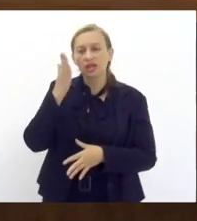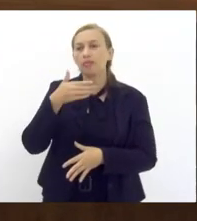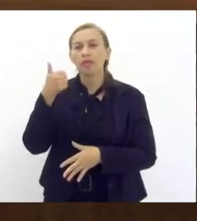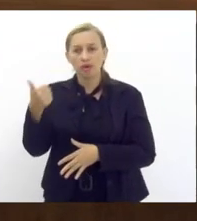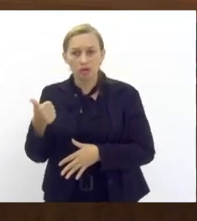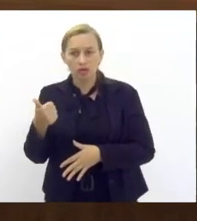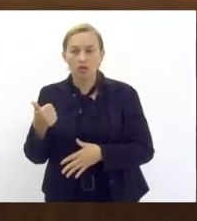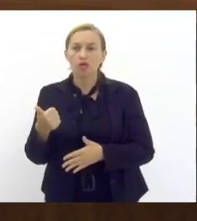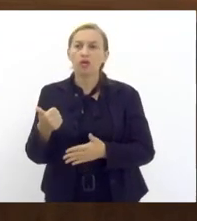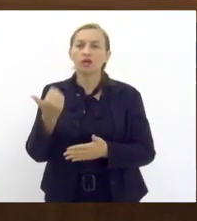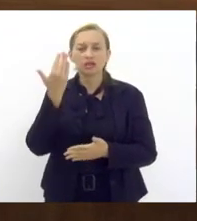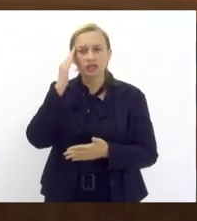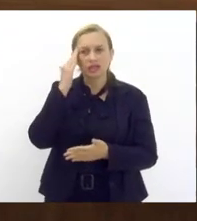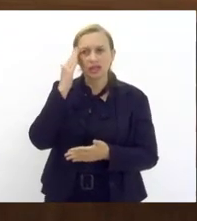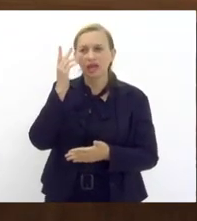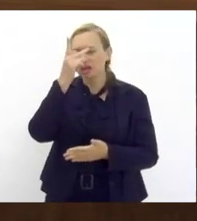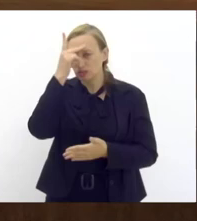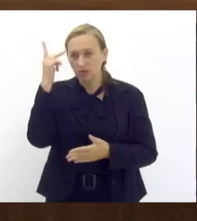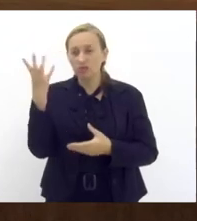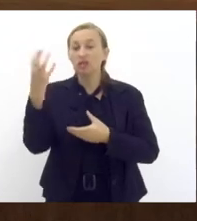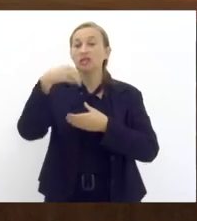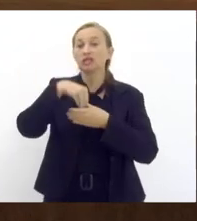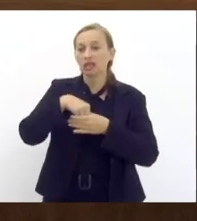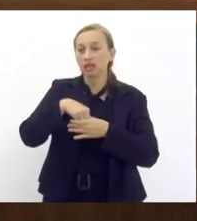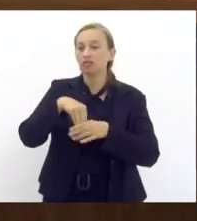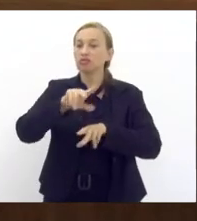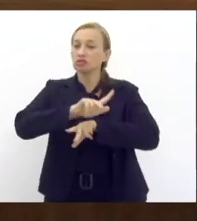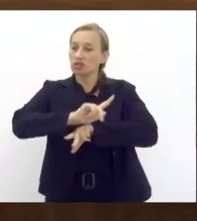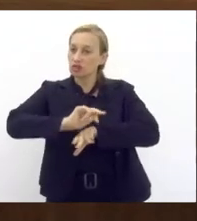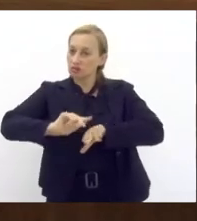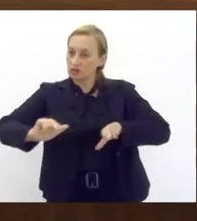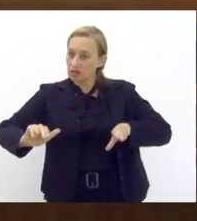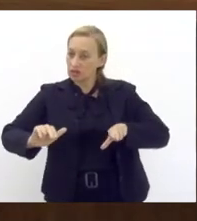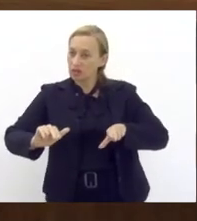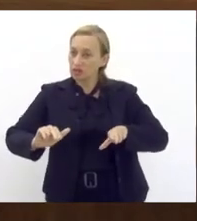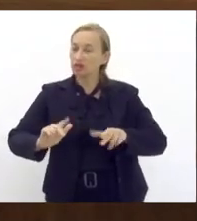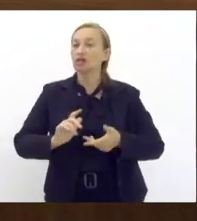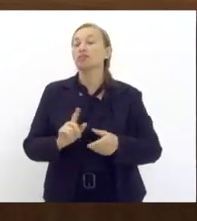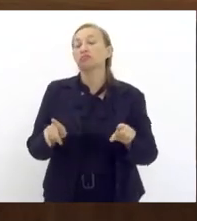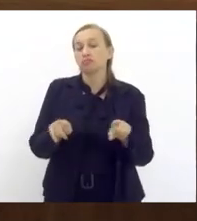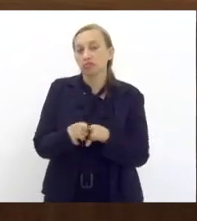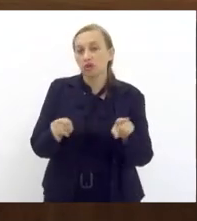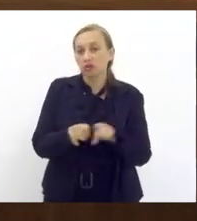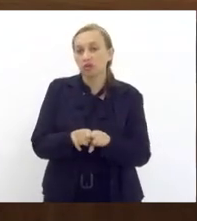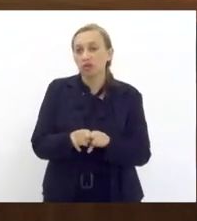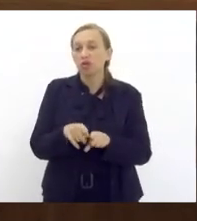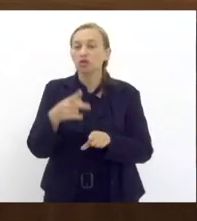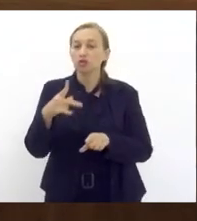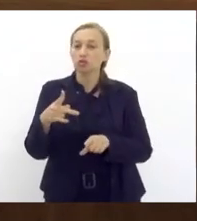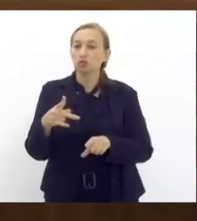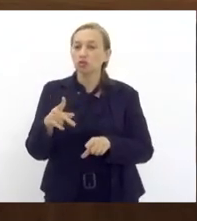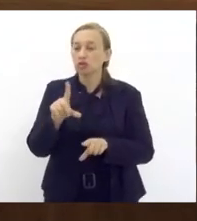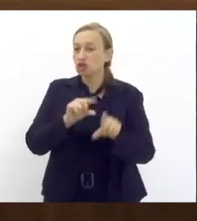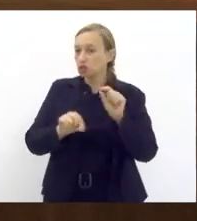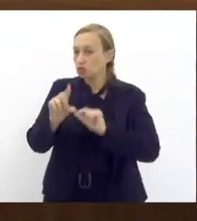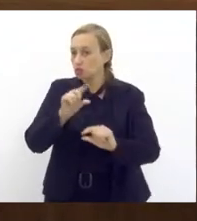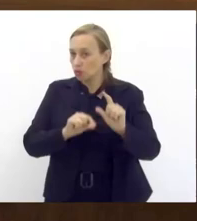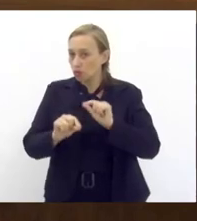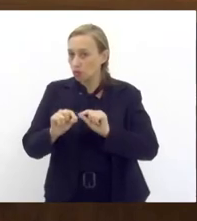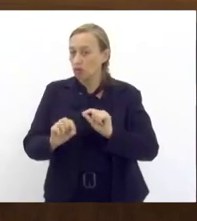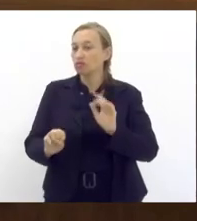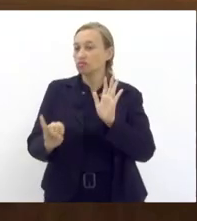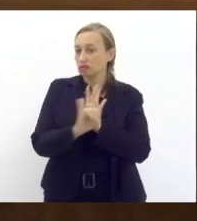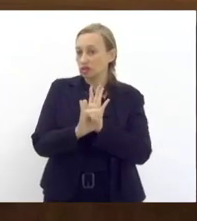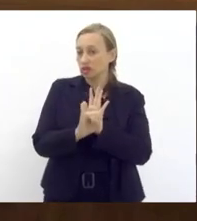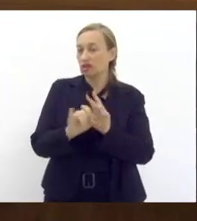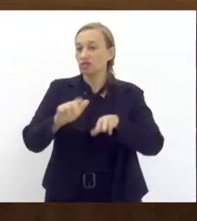seja, compreender as pessoas dentro das suas diversidades e também suas expressões e suas